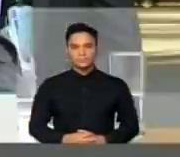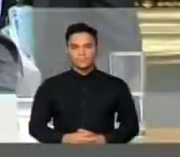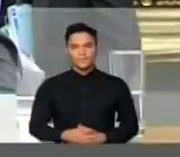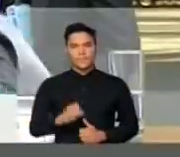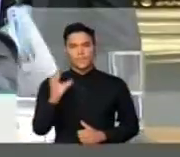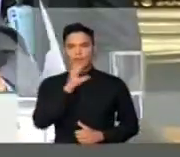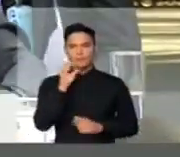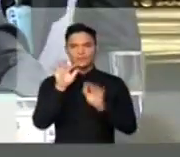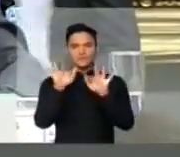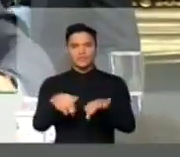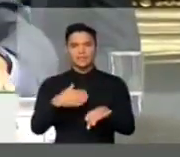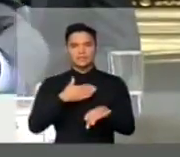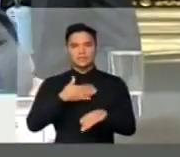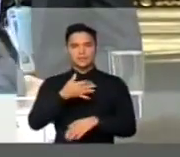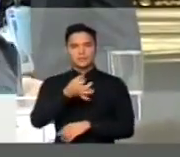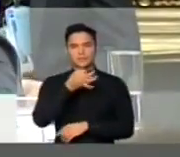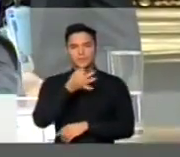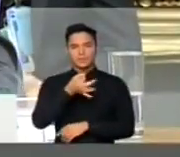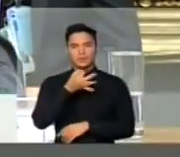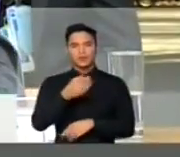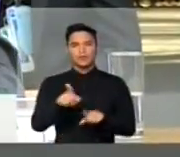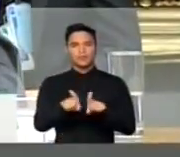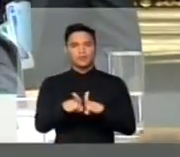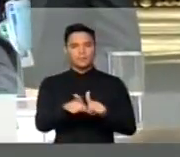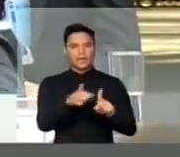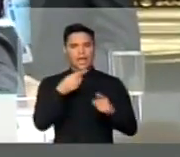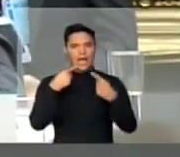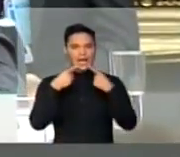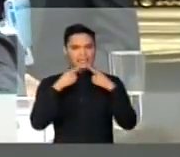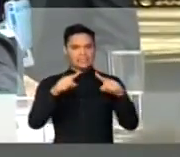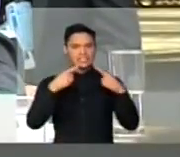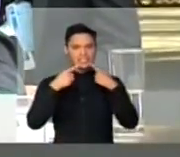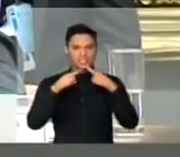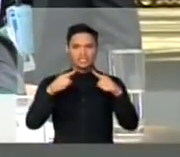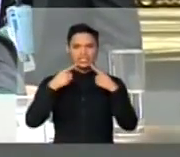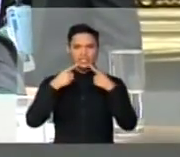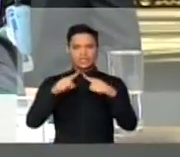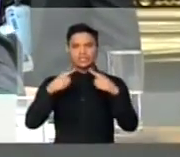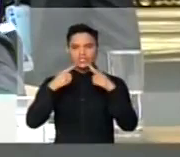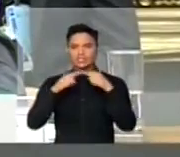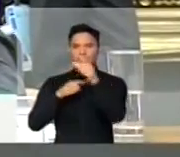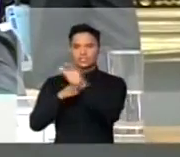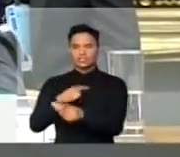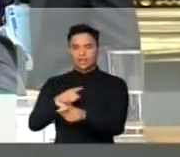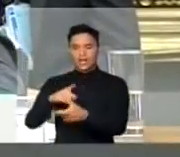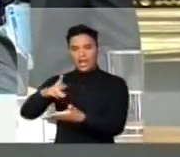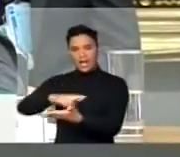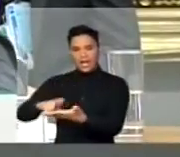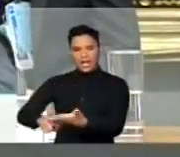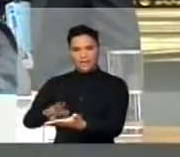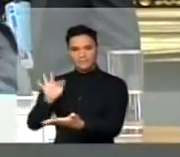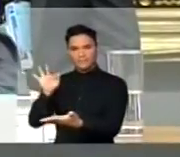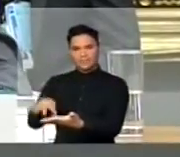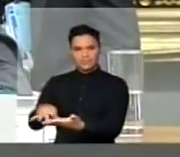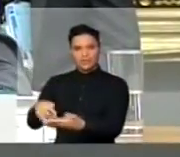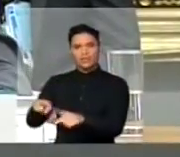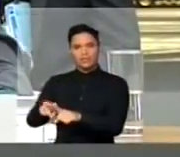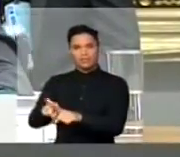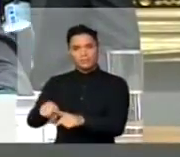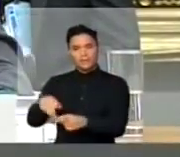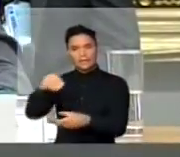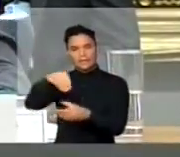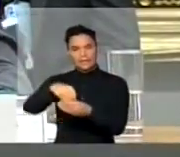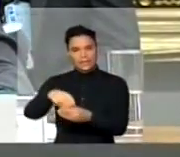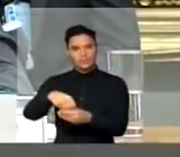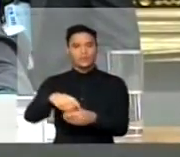finalizando, senhor presidente, em suma, as críticas feitas às conclusões do relatório, bem como os argumentos apresentados